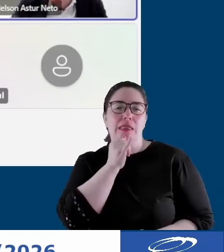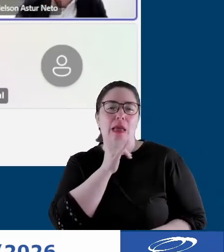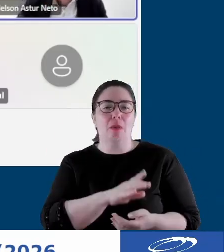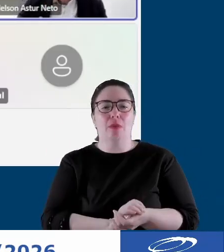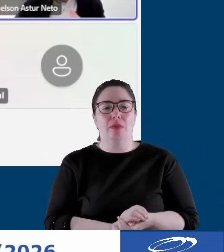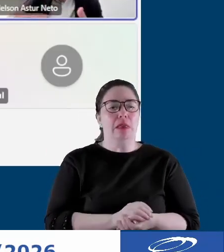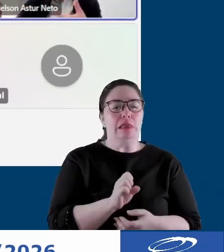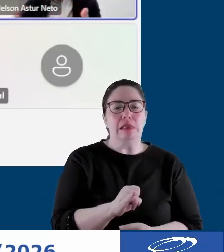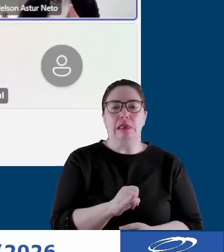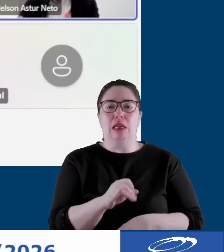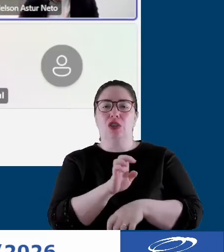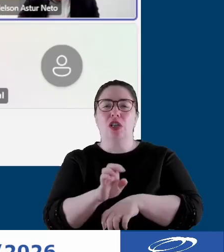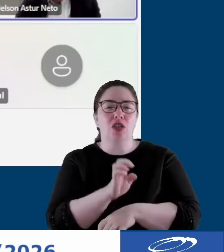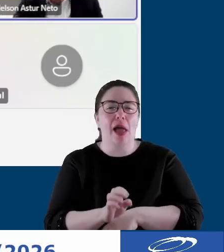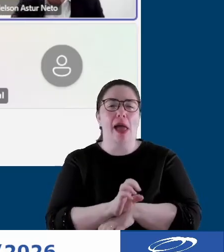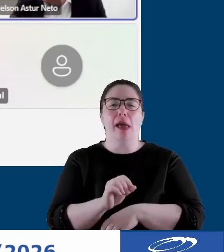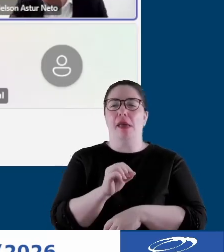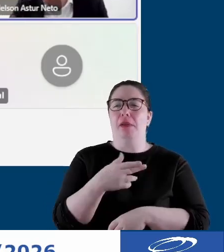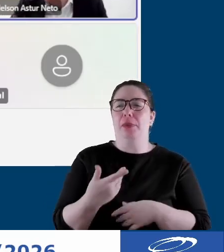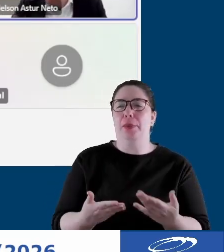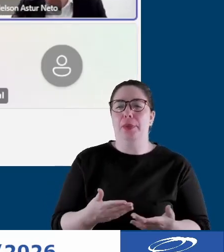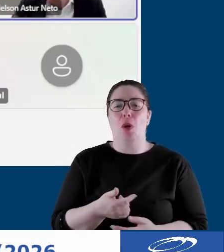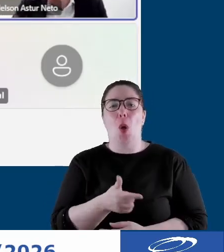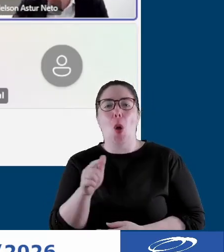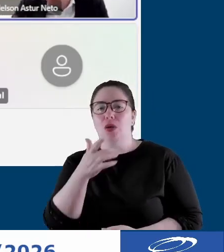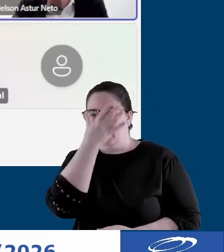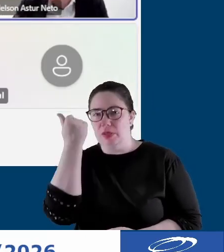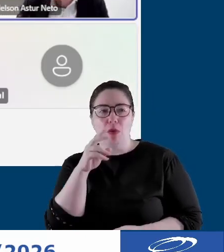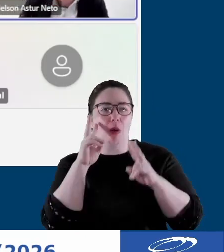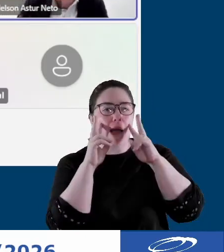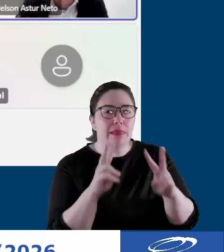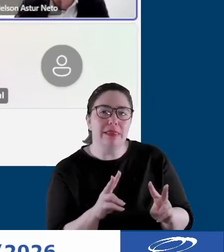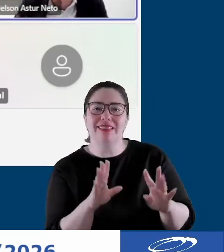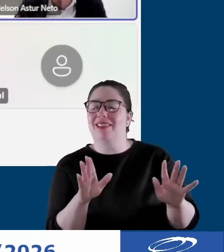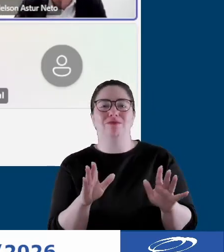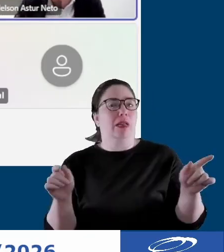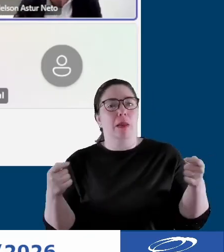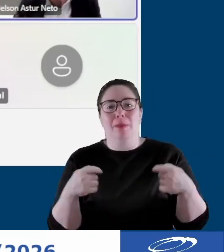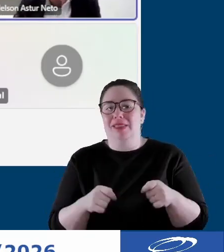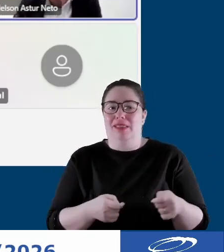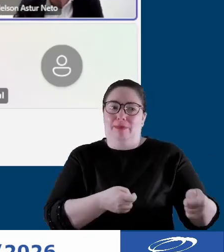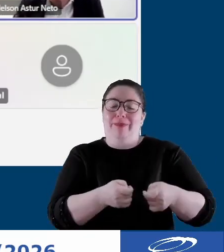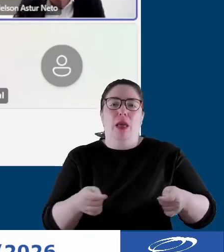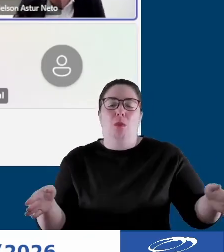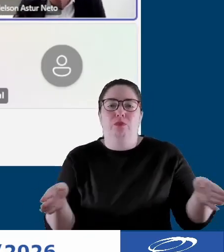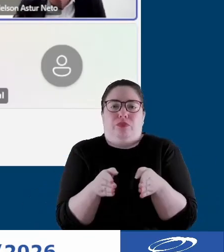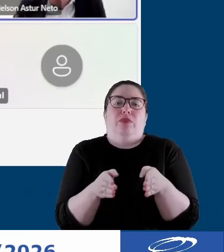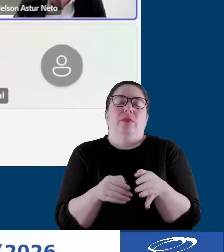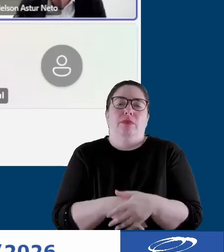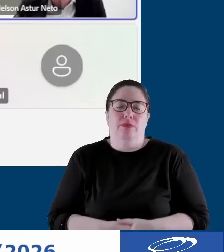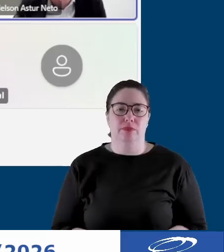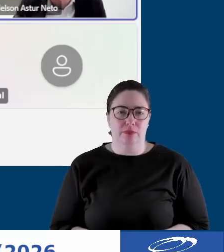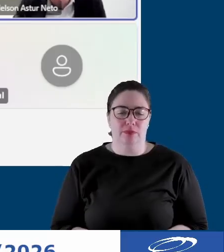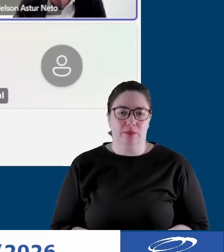também, o entra e sai de pessoas na sala. Tá? A gente tem que controlar muito a quantidade de gente na sala.